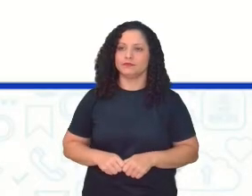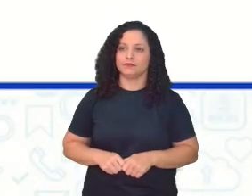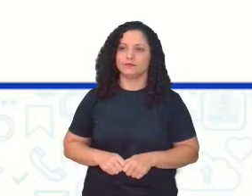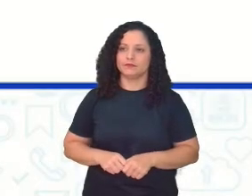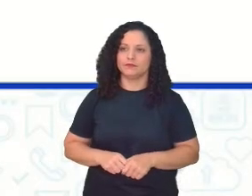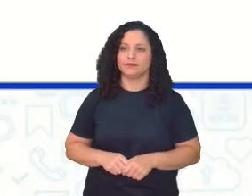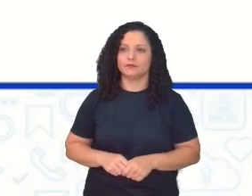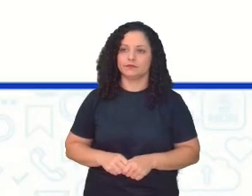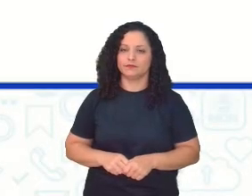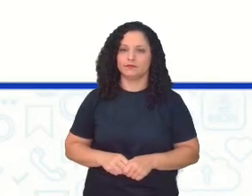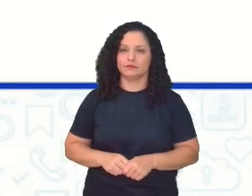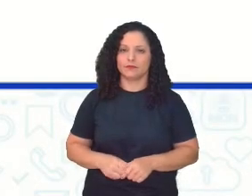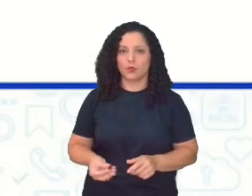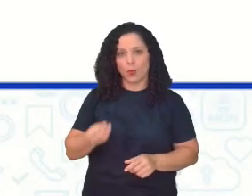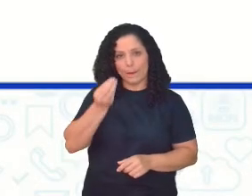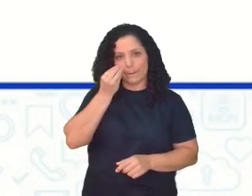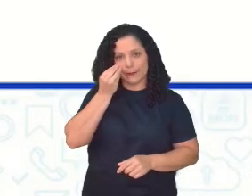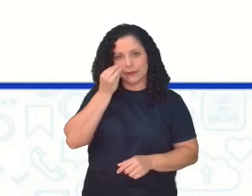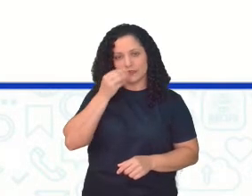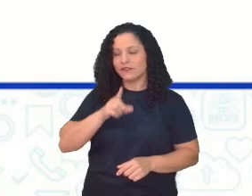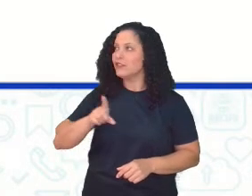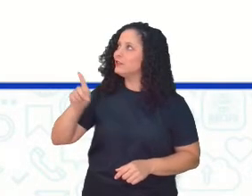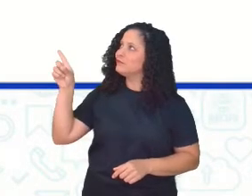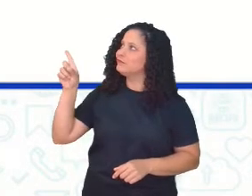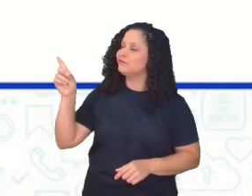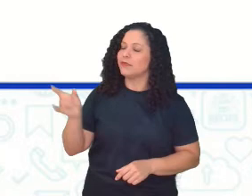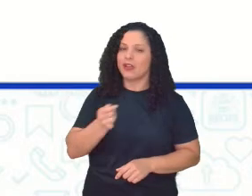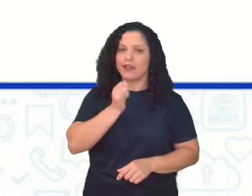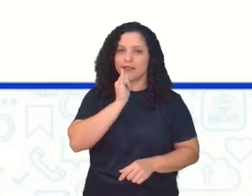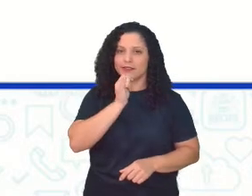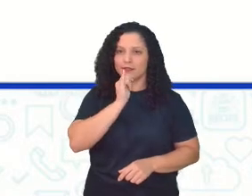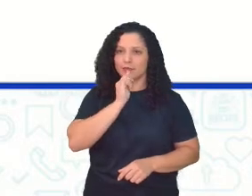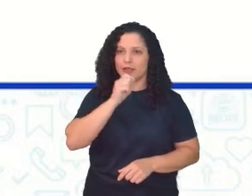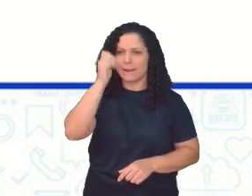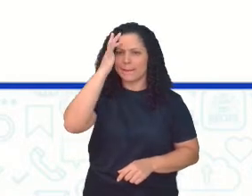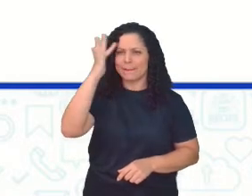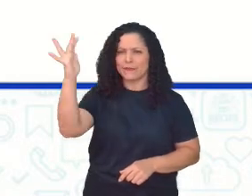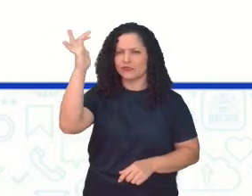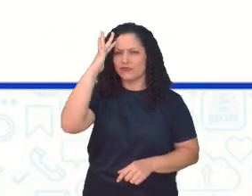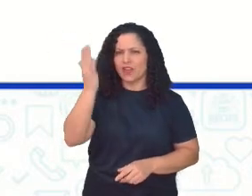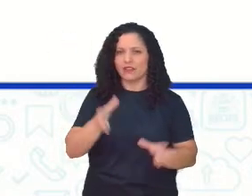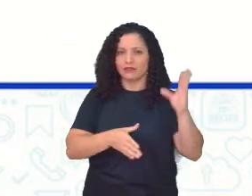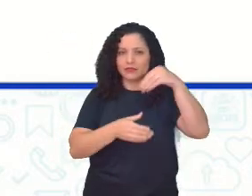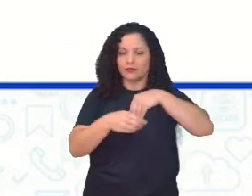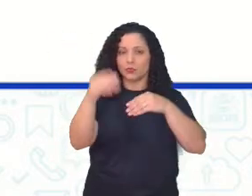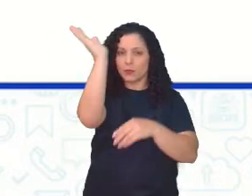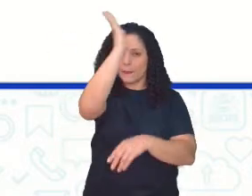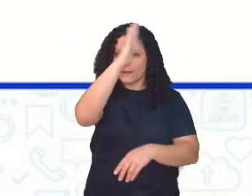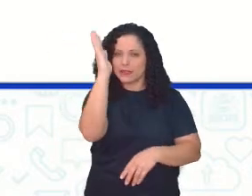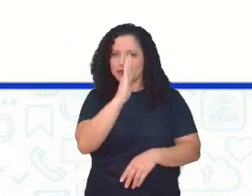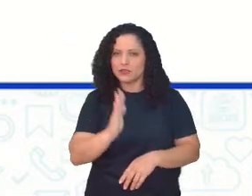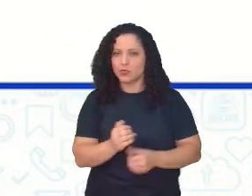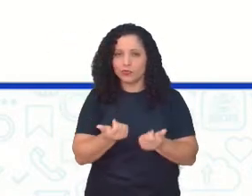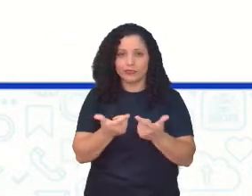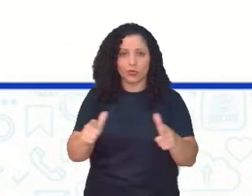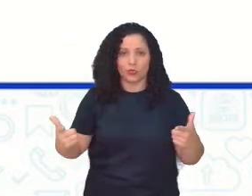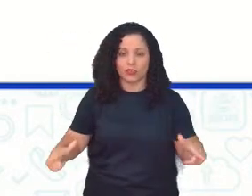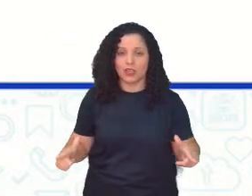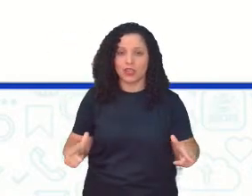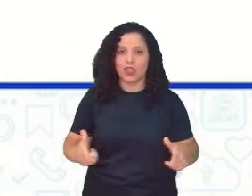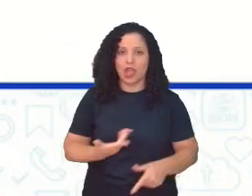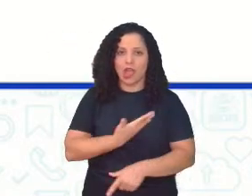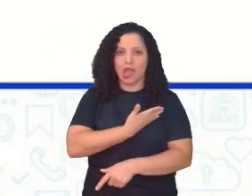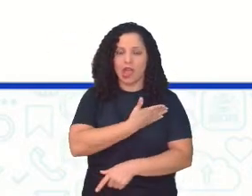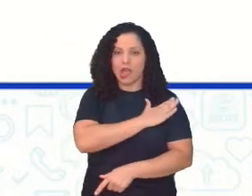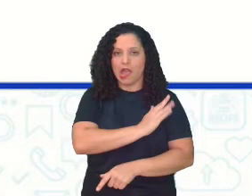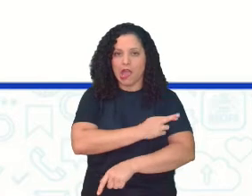lá. Observem este exemplo aqui, pessoal. Imaginar que o racismo no Brasil não existe é não querer